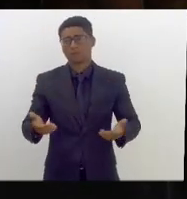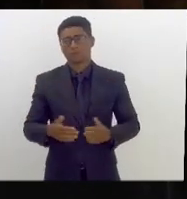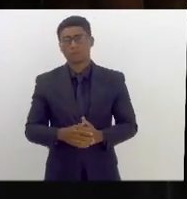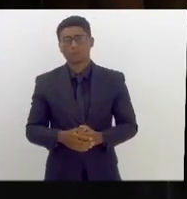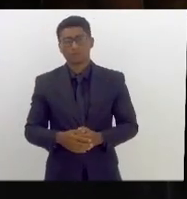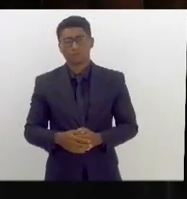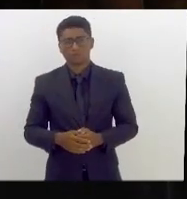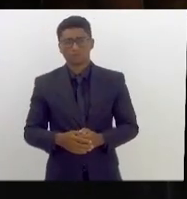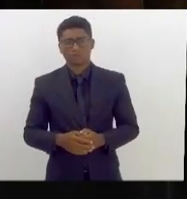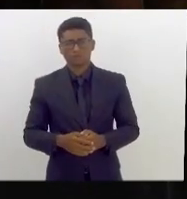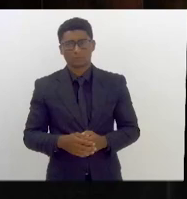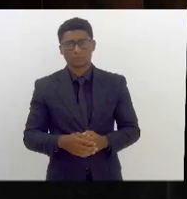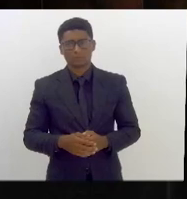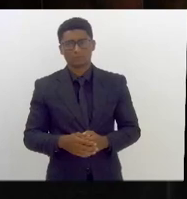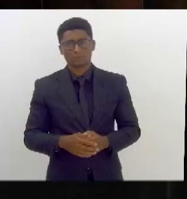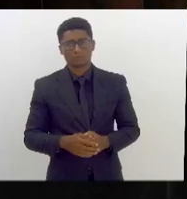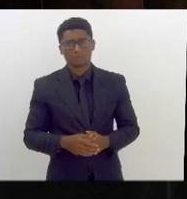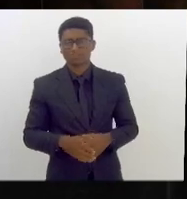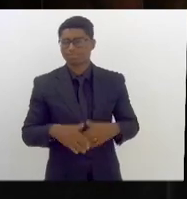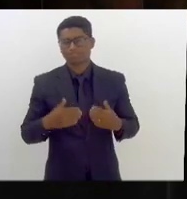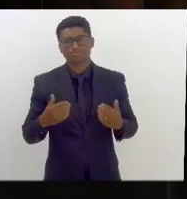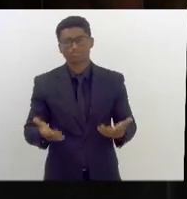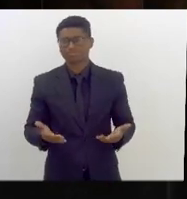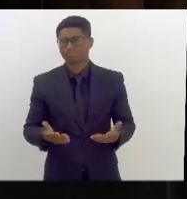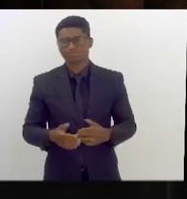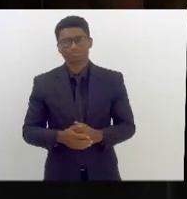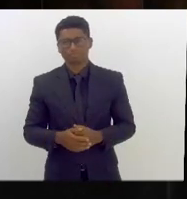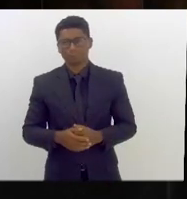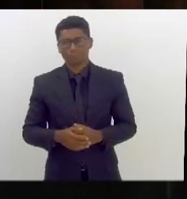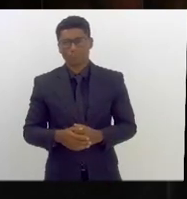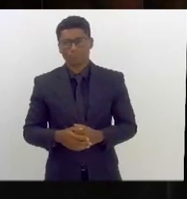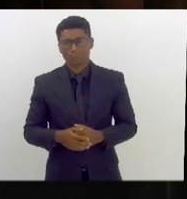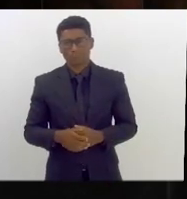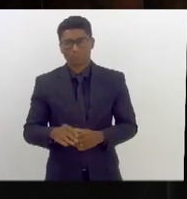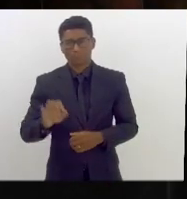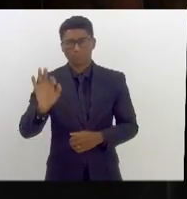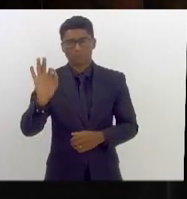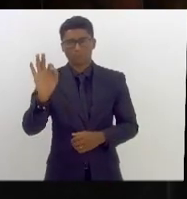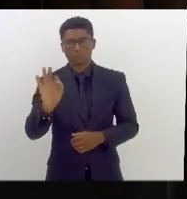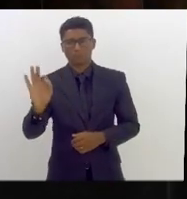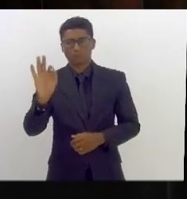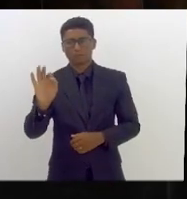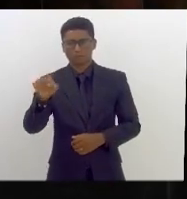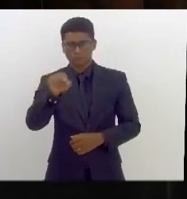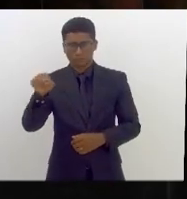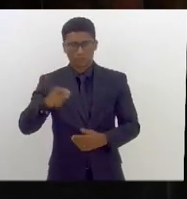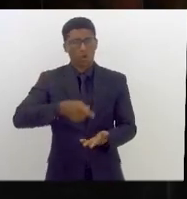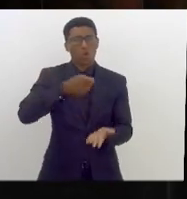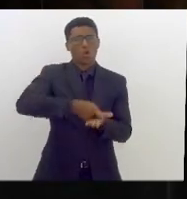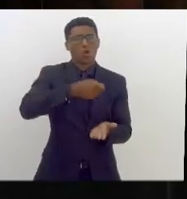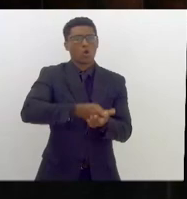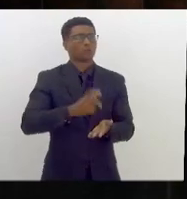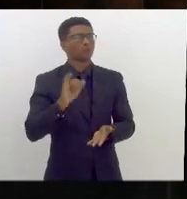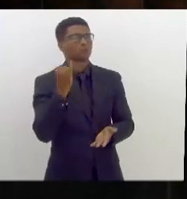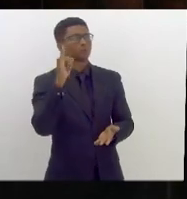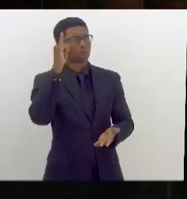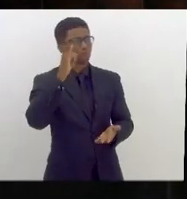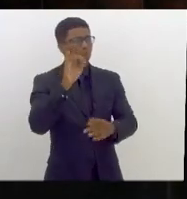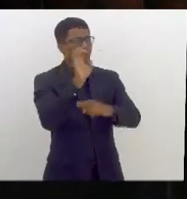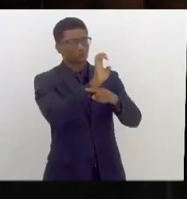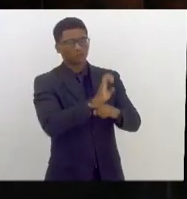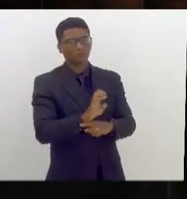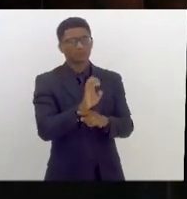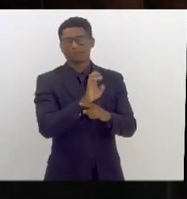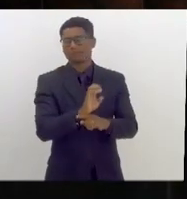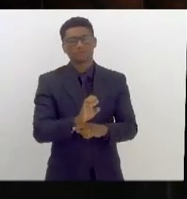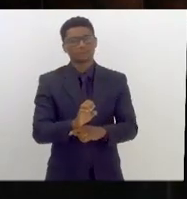não, é inconcebível que a União cobre juros dos estados e é ainda mais